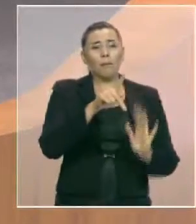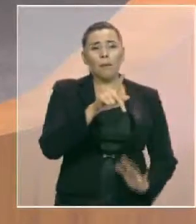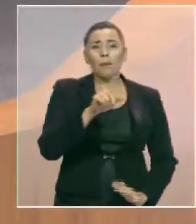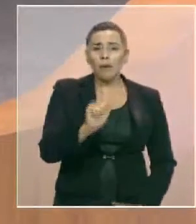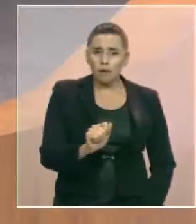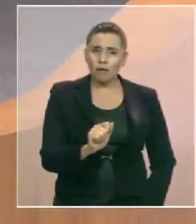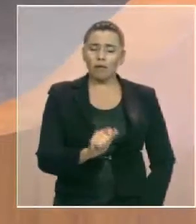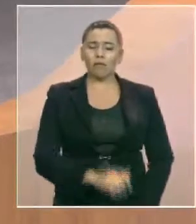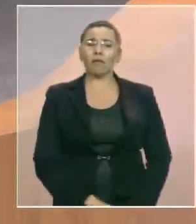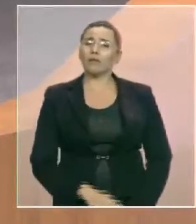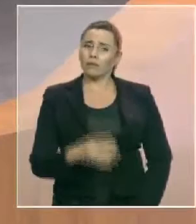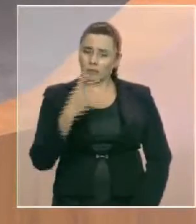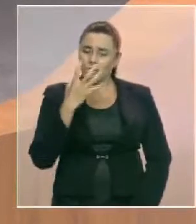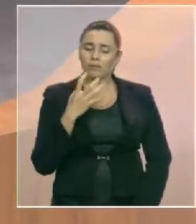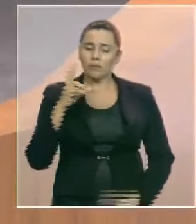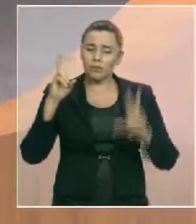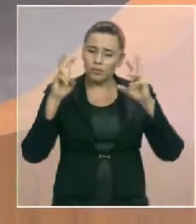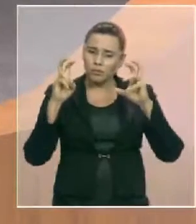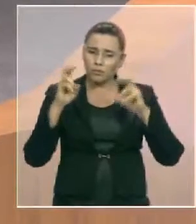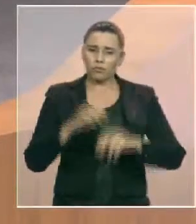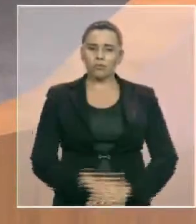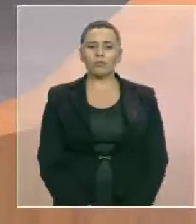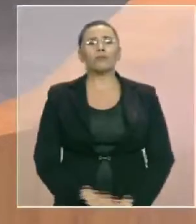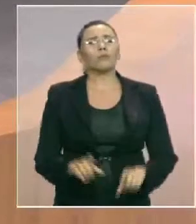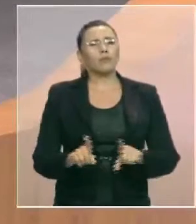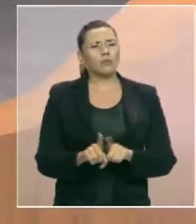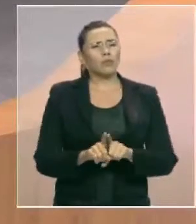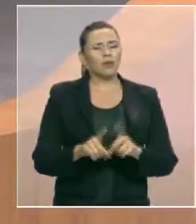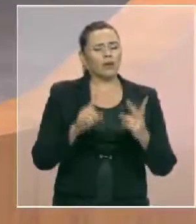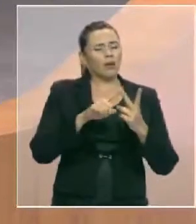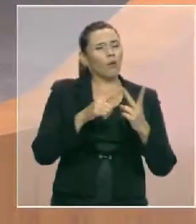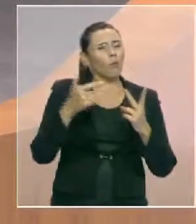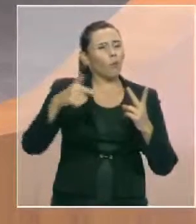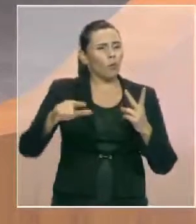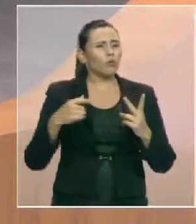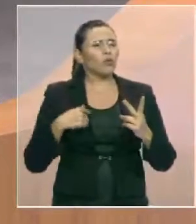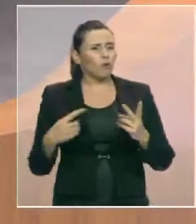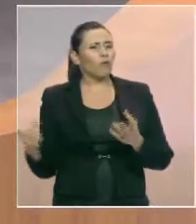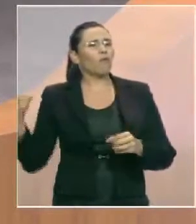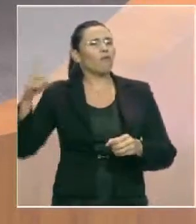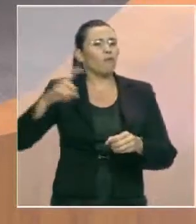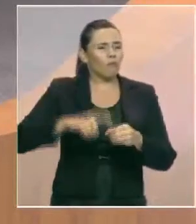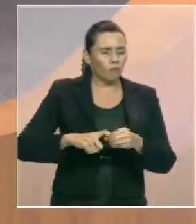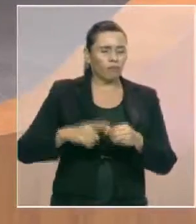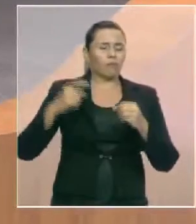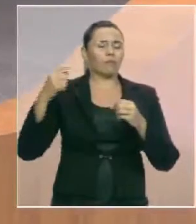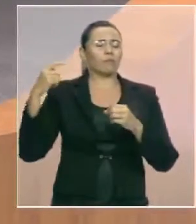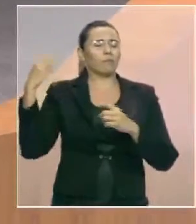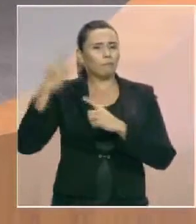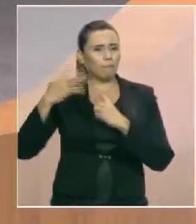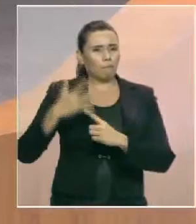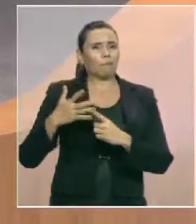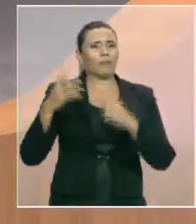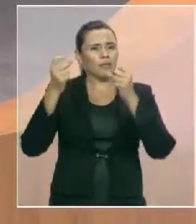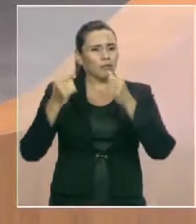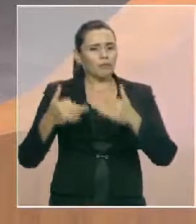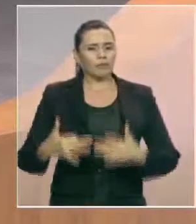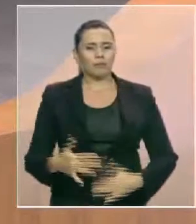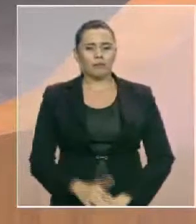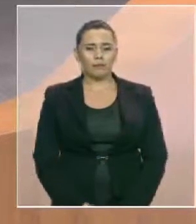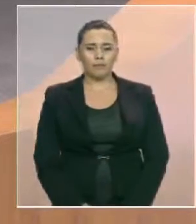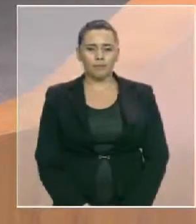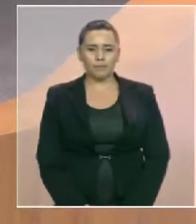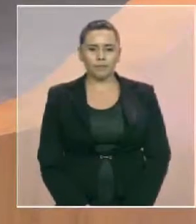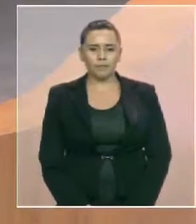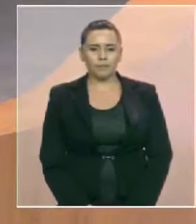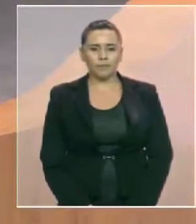discussão. E aconteceu a mesma coisa. Mas Esse ponto é o mais relevante, porque esse